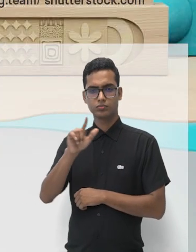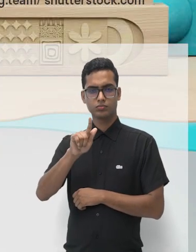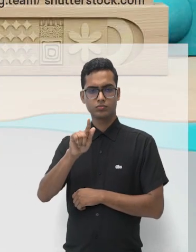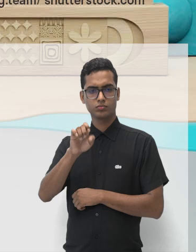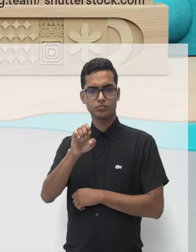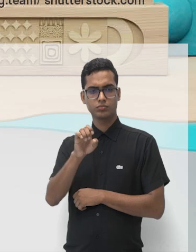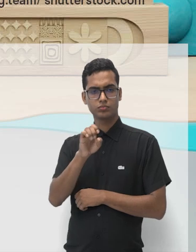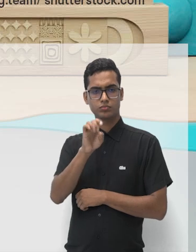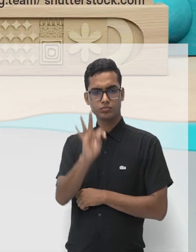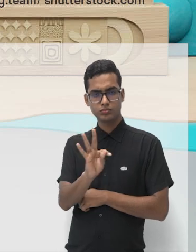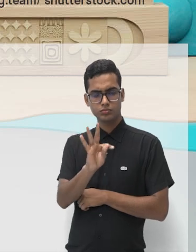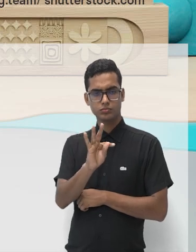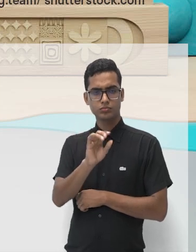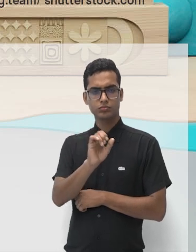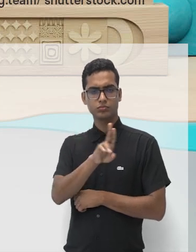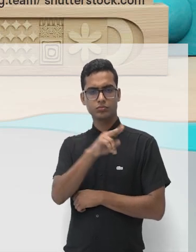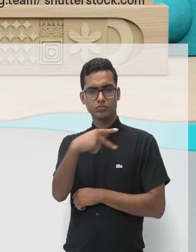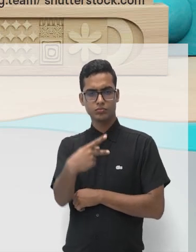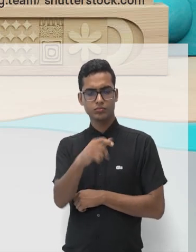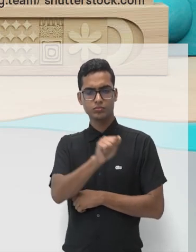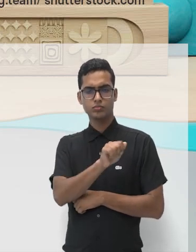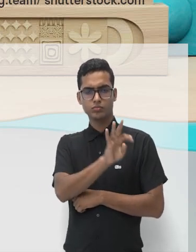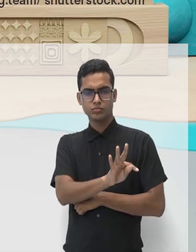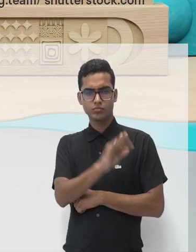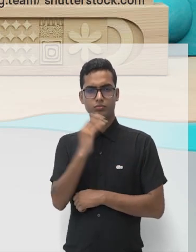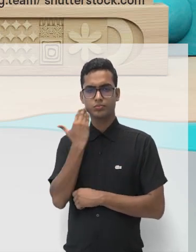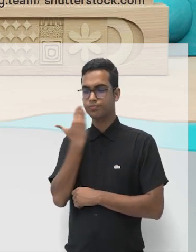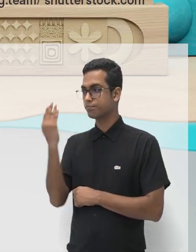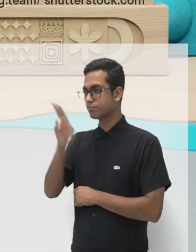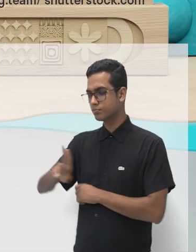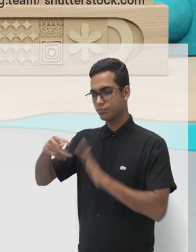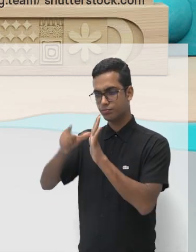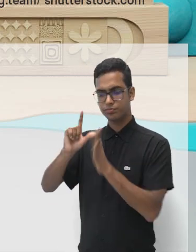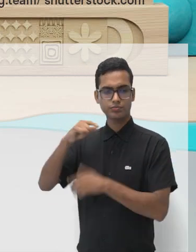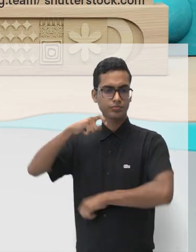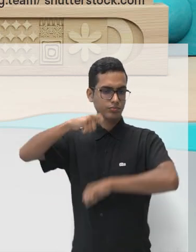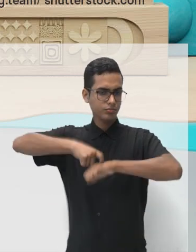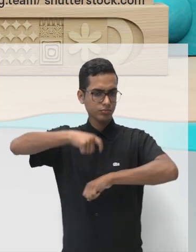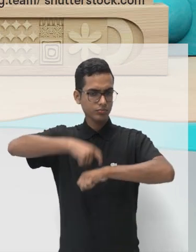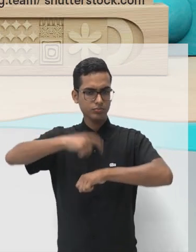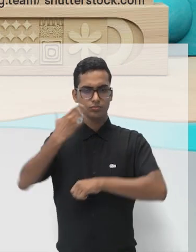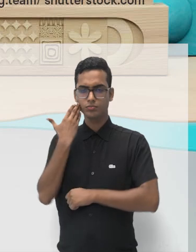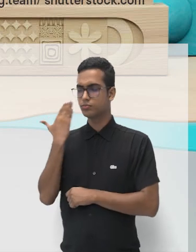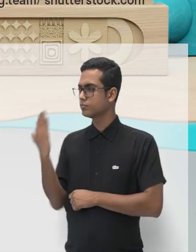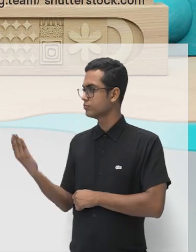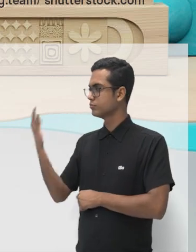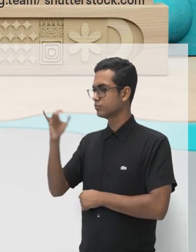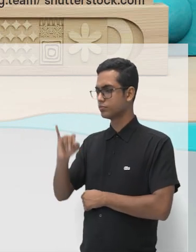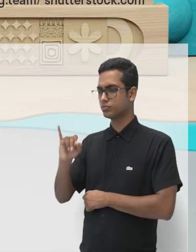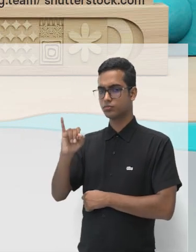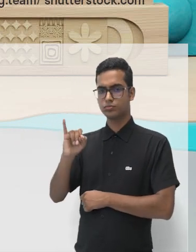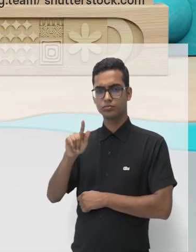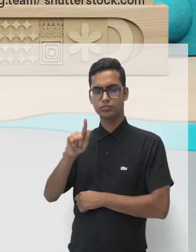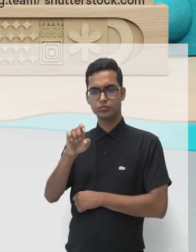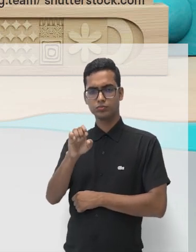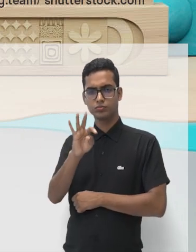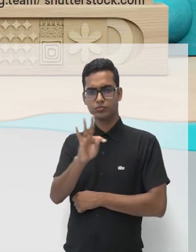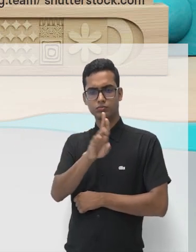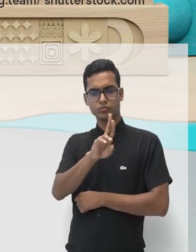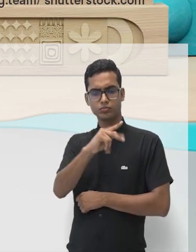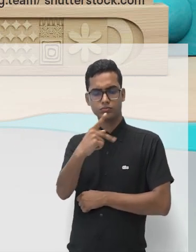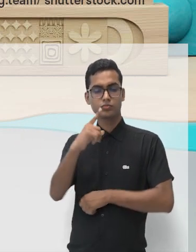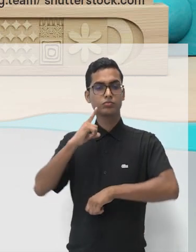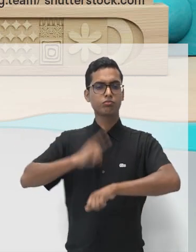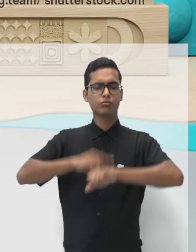7 a.m. At usado antes das horas, tá? Então, I get up, eu levanto. O que mais